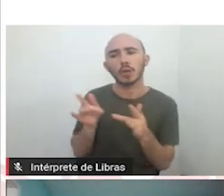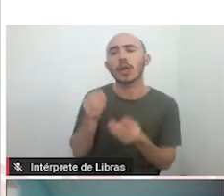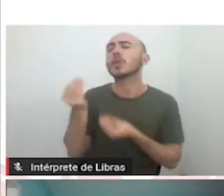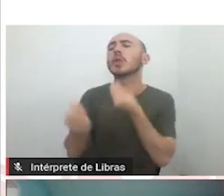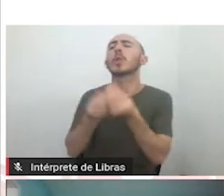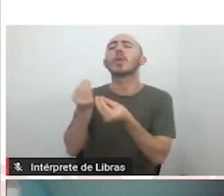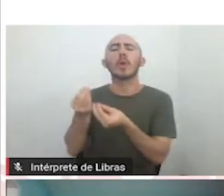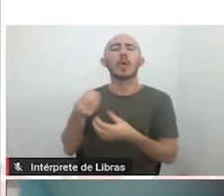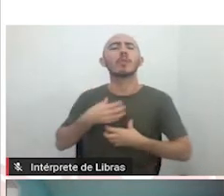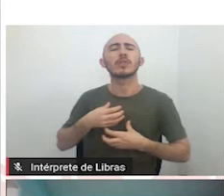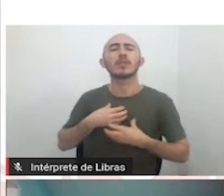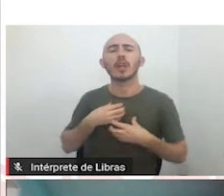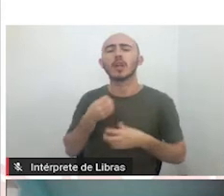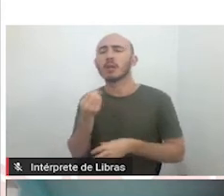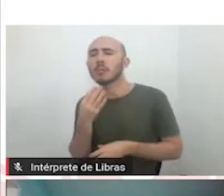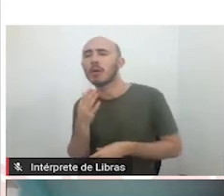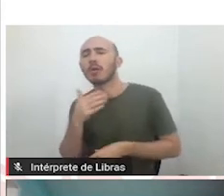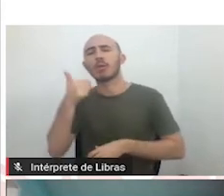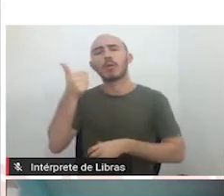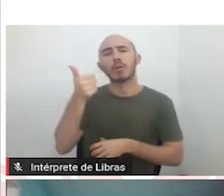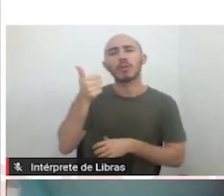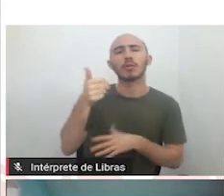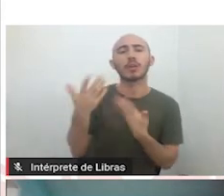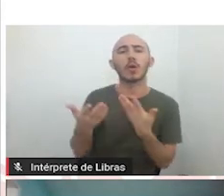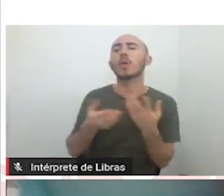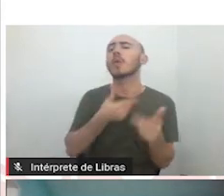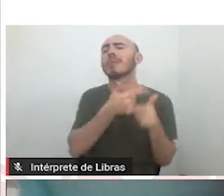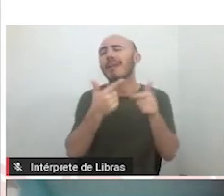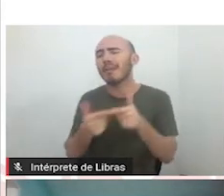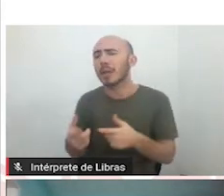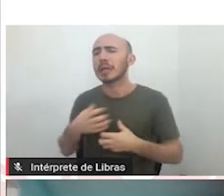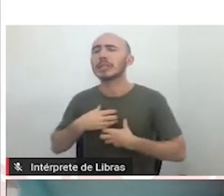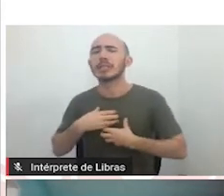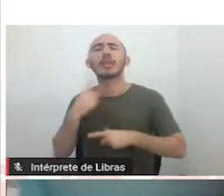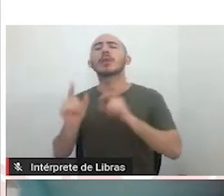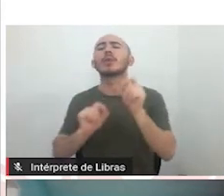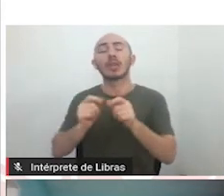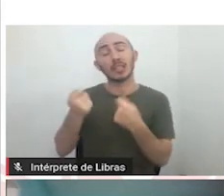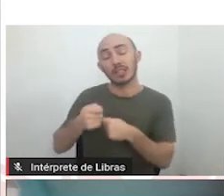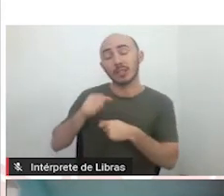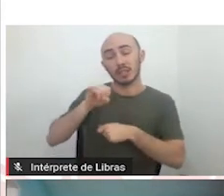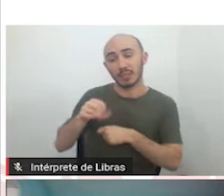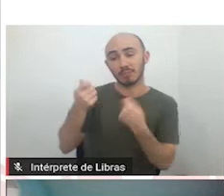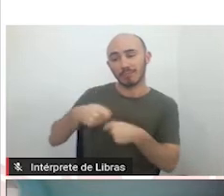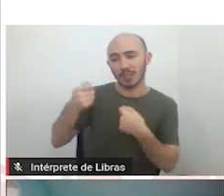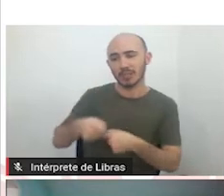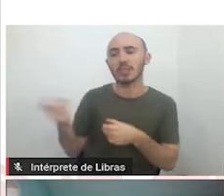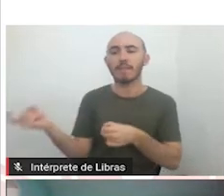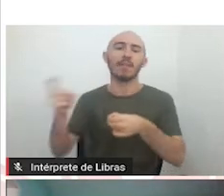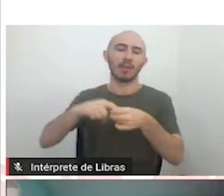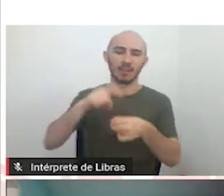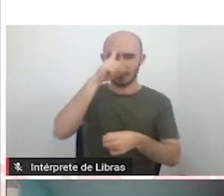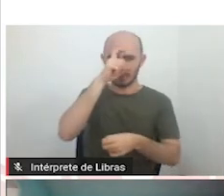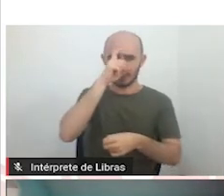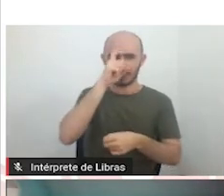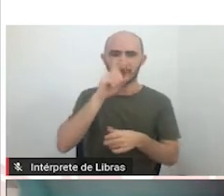está melhor, se ele teve dispneia, se ele evoluiu com desconforto ou não, para ver se ele há necessidade ou não dele retornar à urgência. Então,